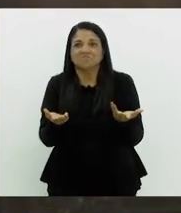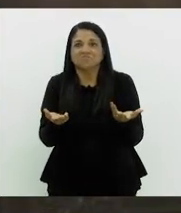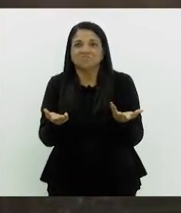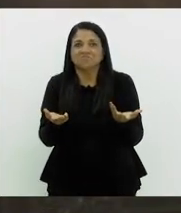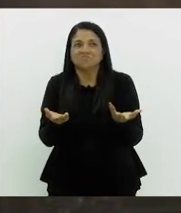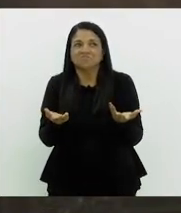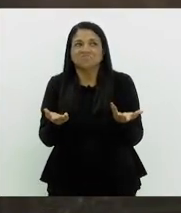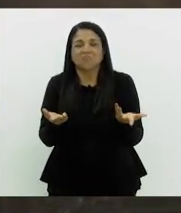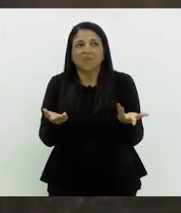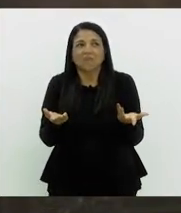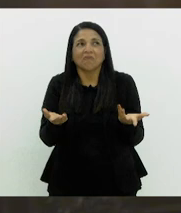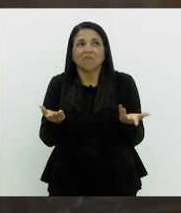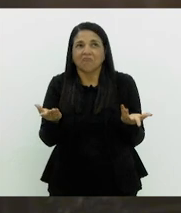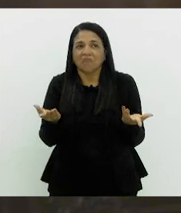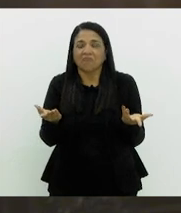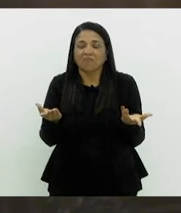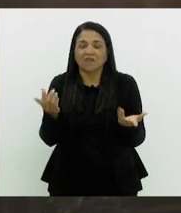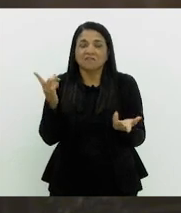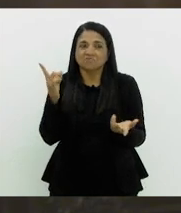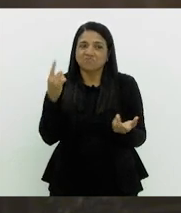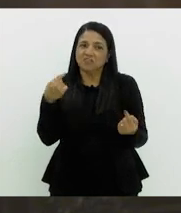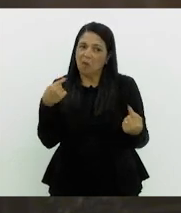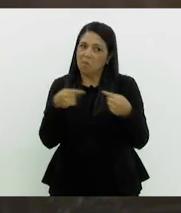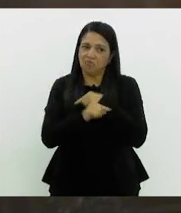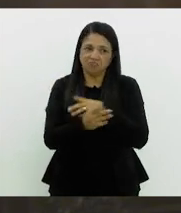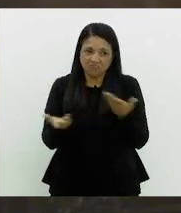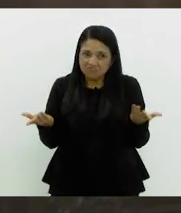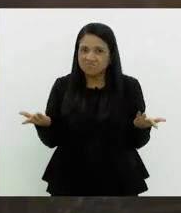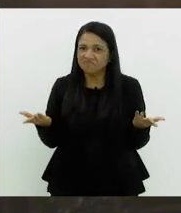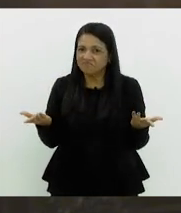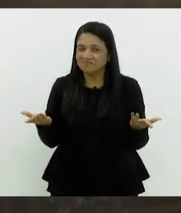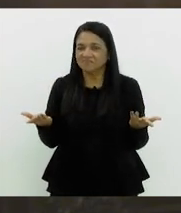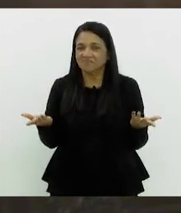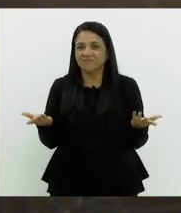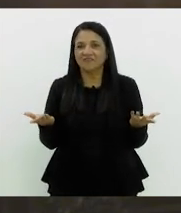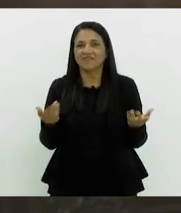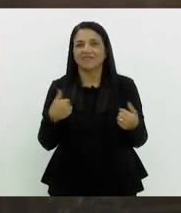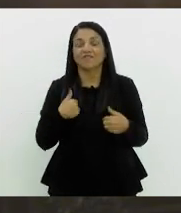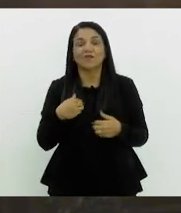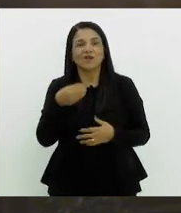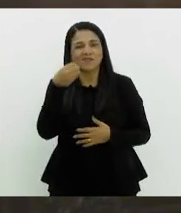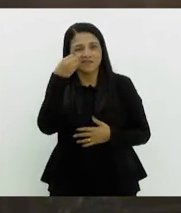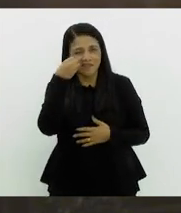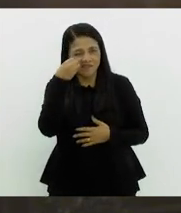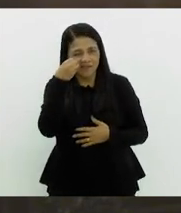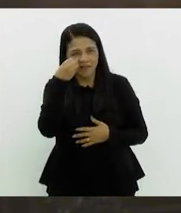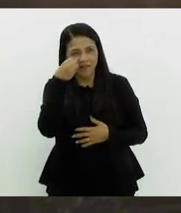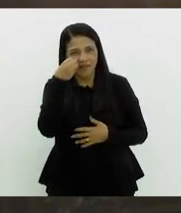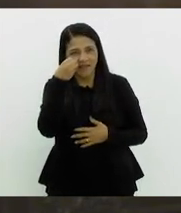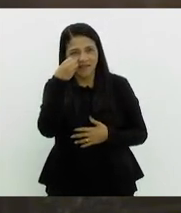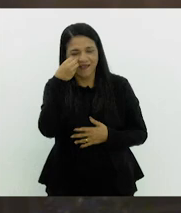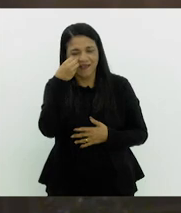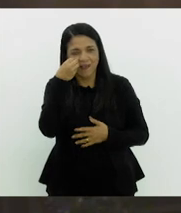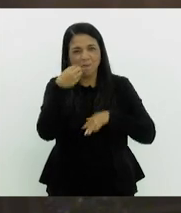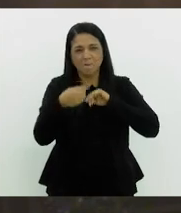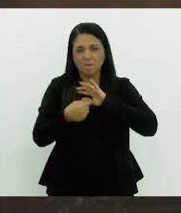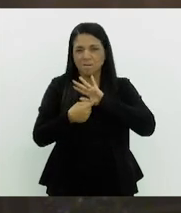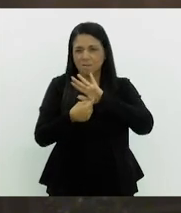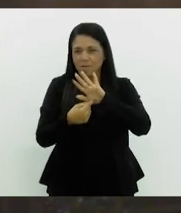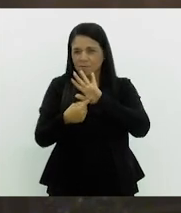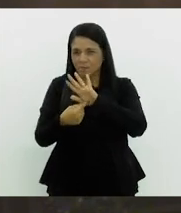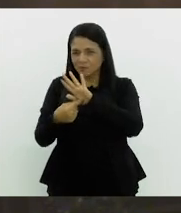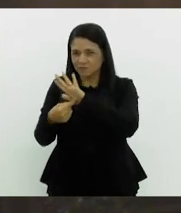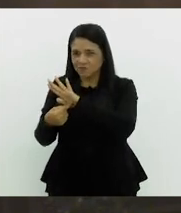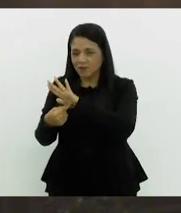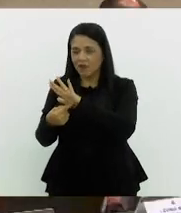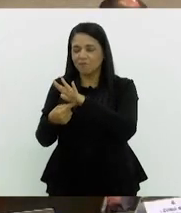seria até contraditório. Então, vou tentar aqui trazer algumas questões